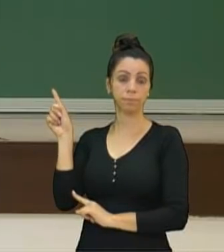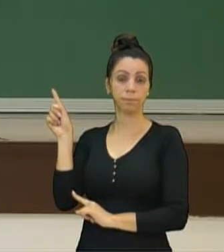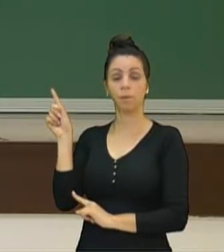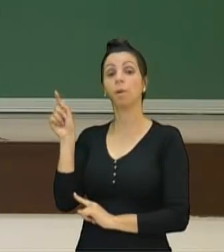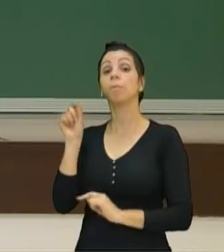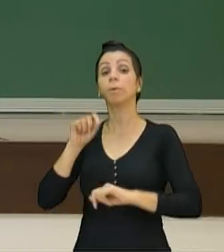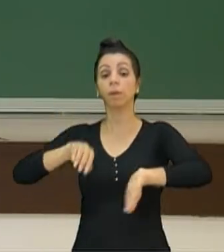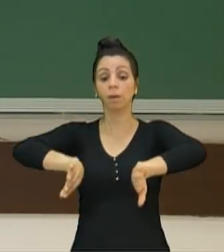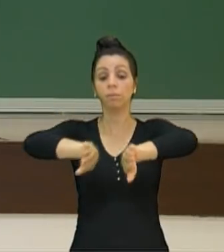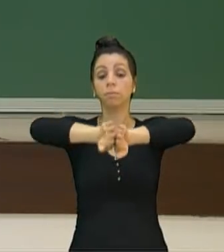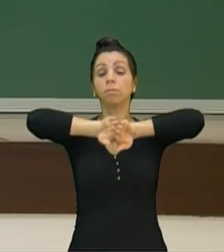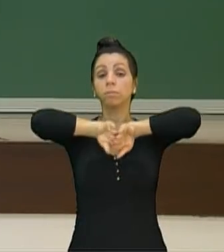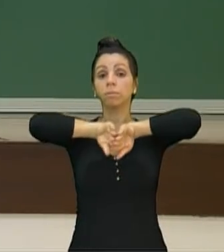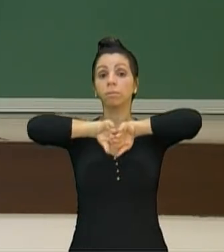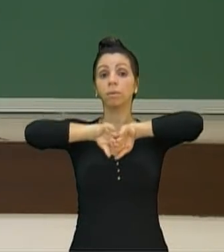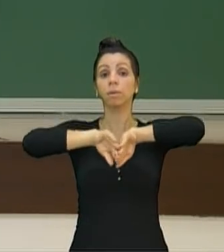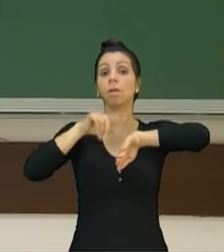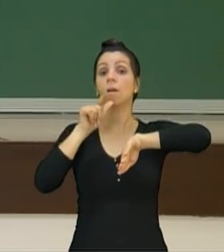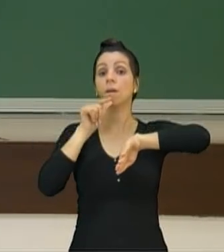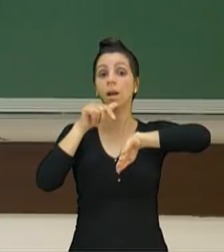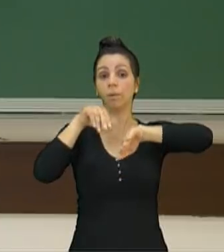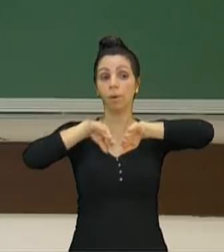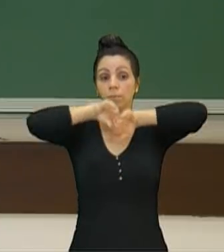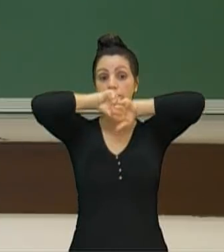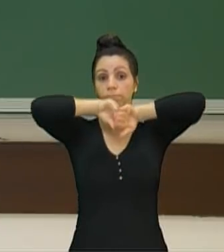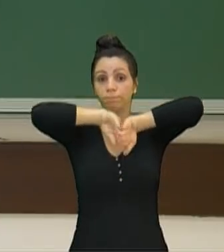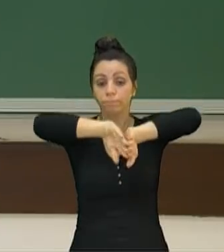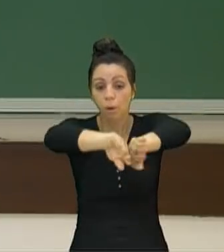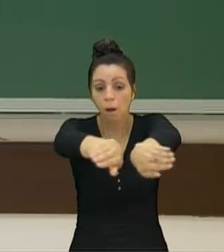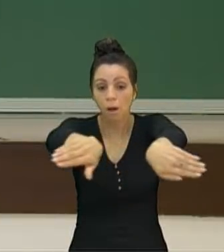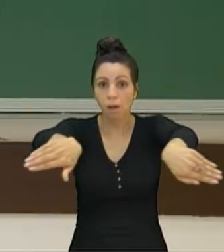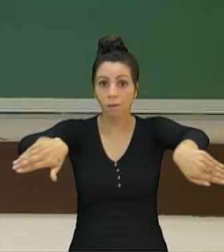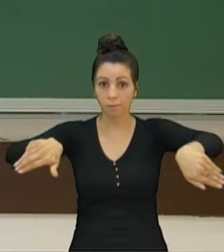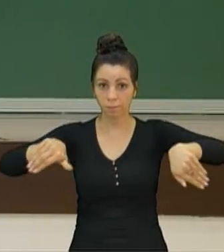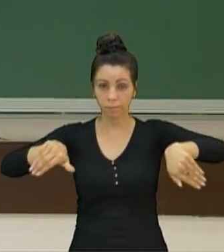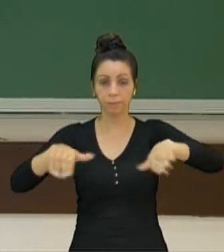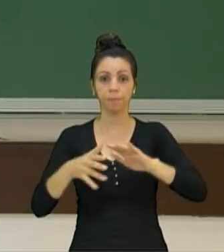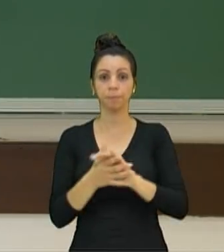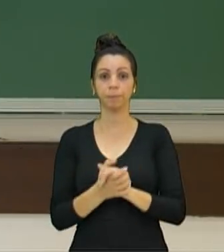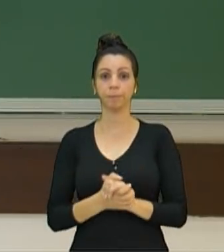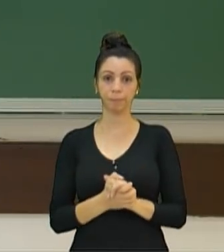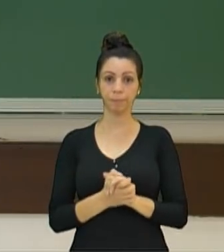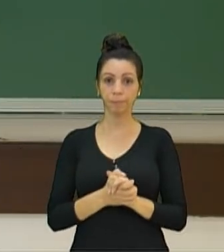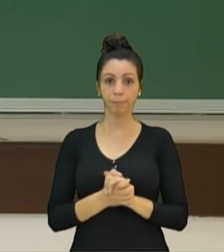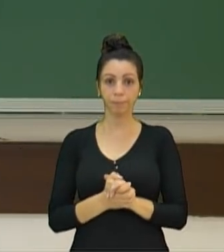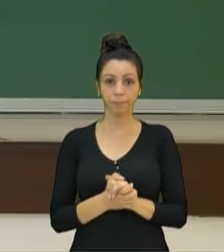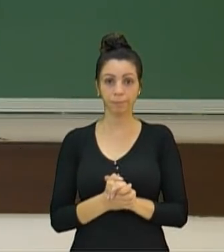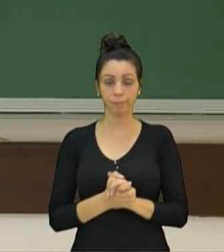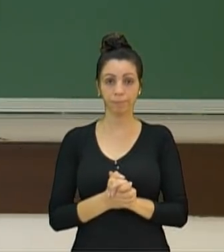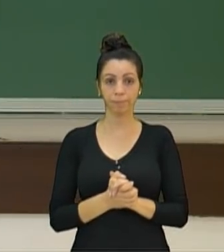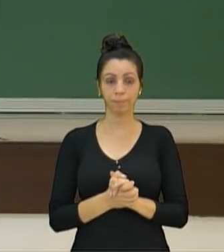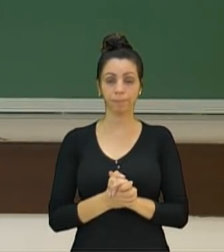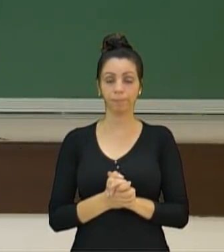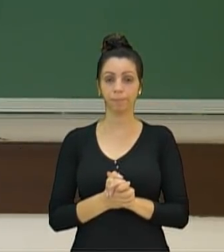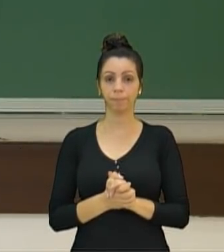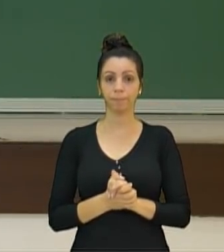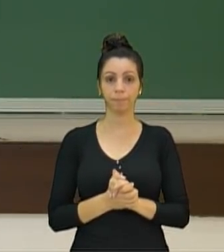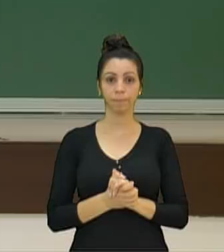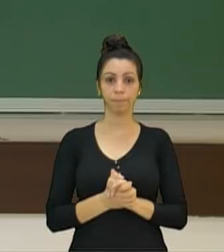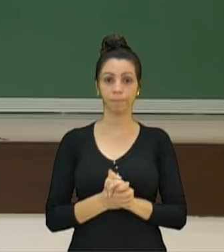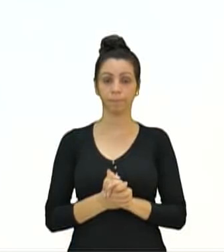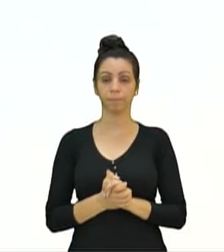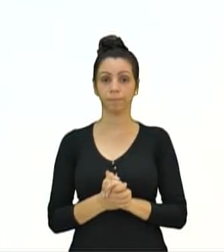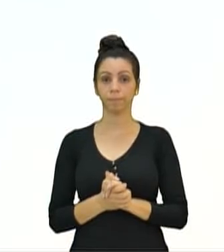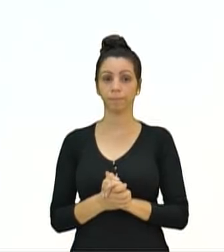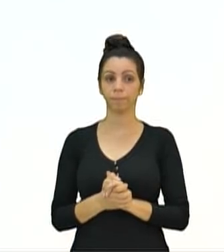o caminho para ele na água, certo? Vamos em frente, então? As provas. Então,